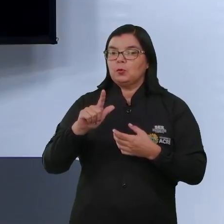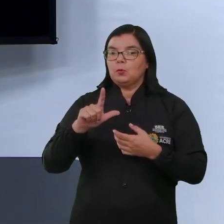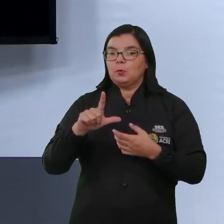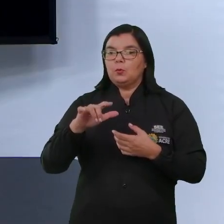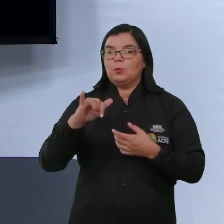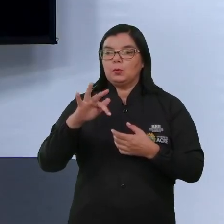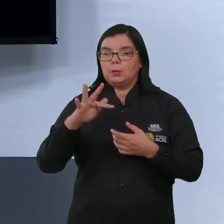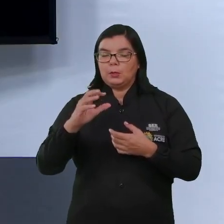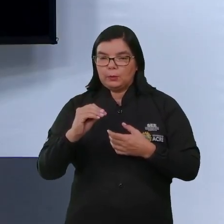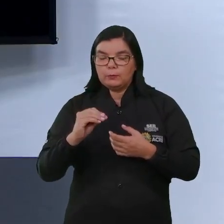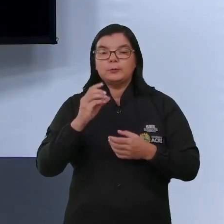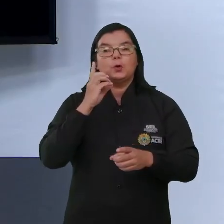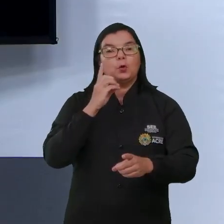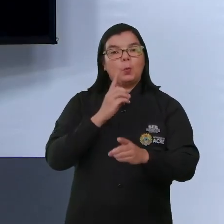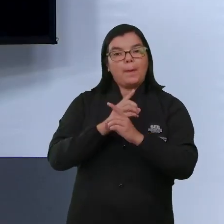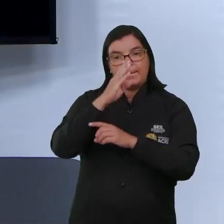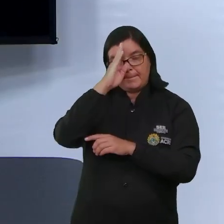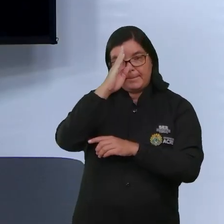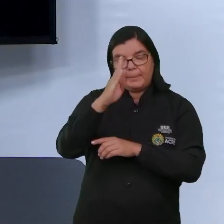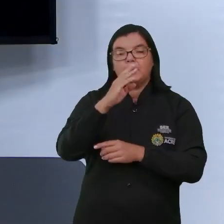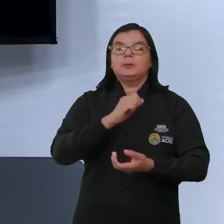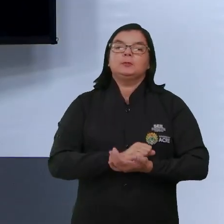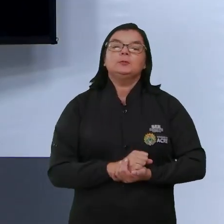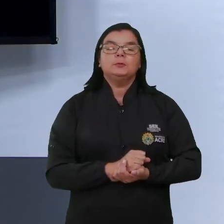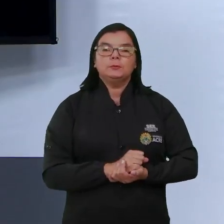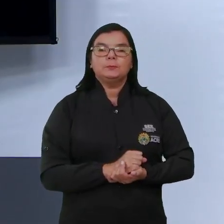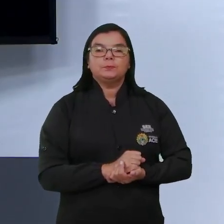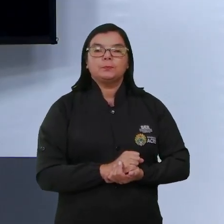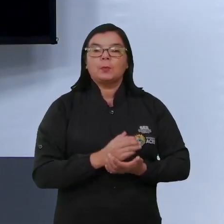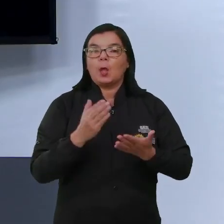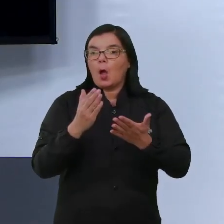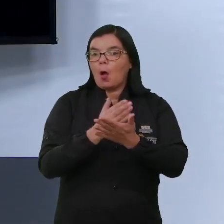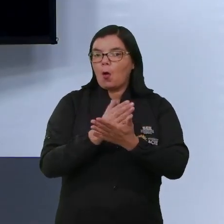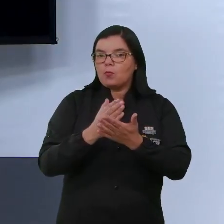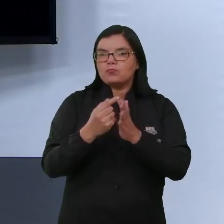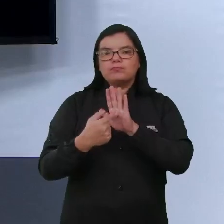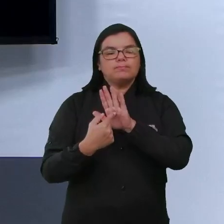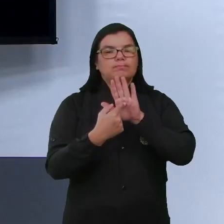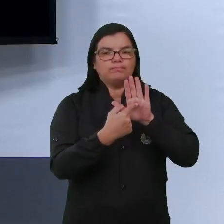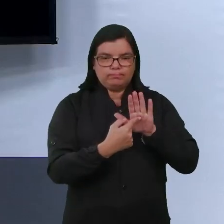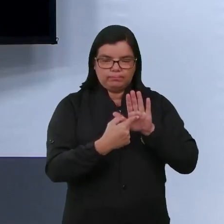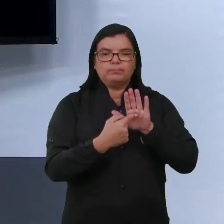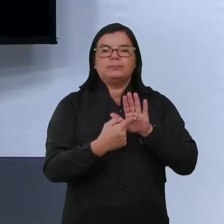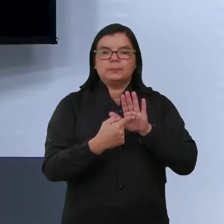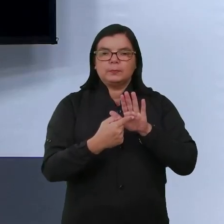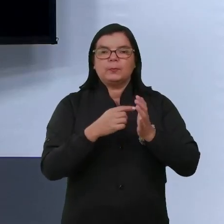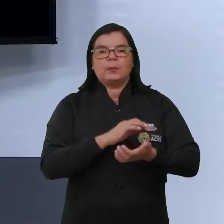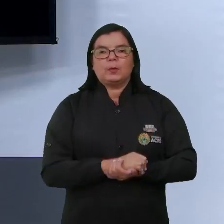são encontrados principalmente, né, alguns que apresentaríamos, eles são